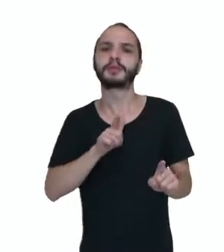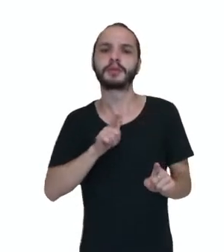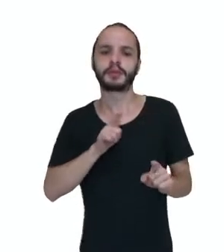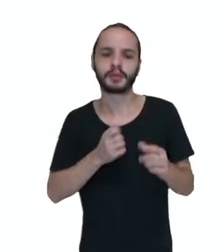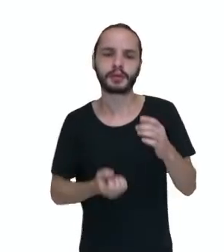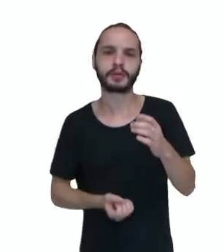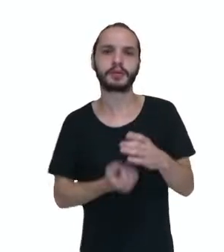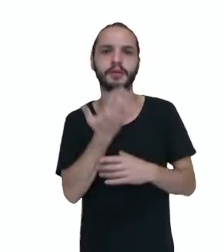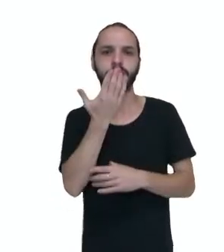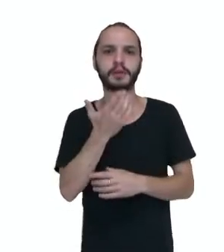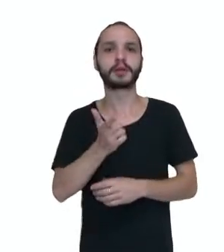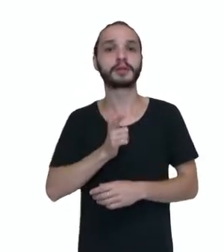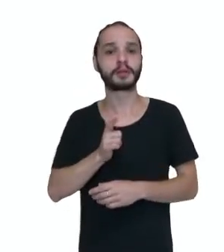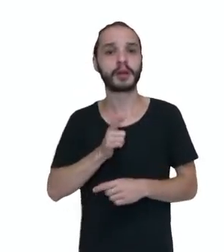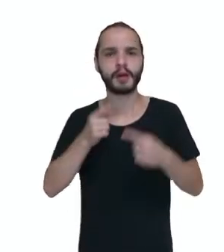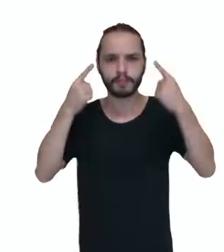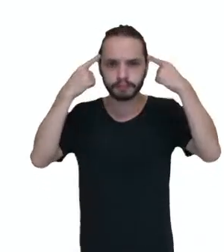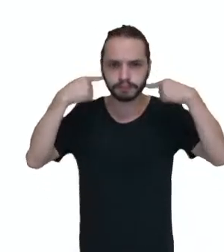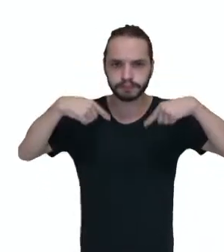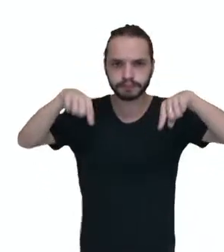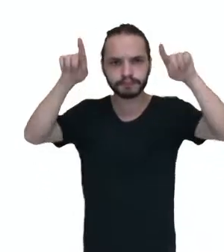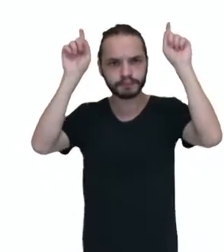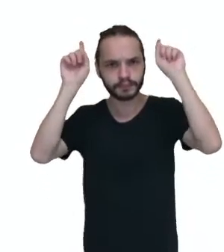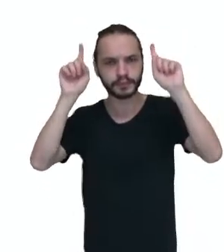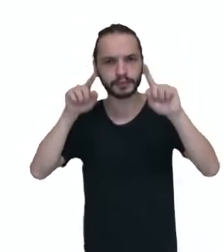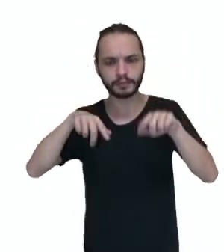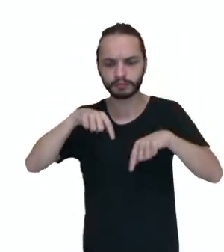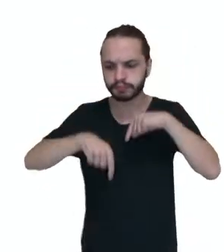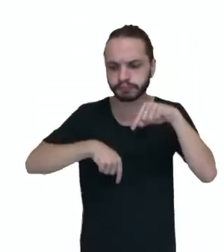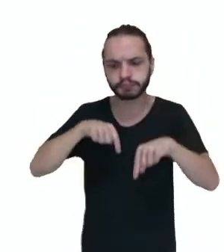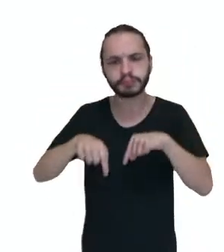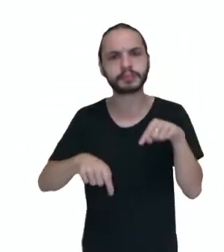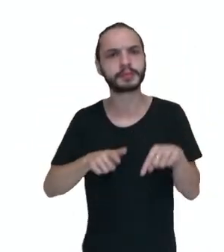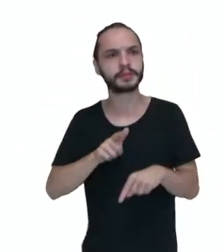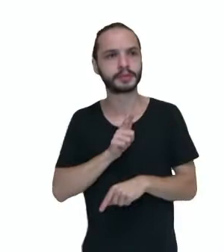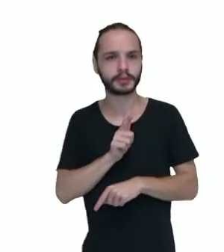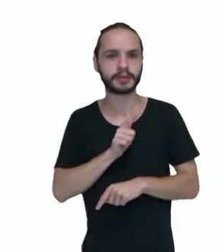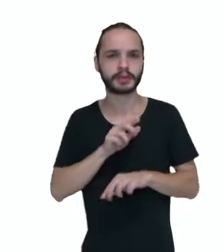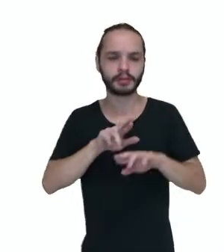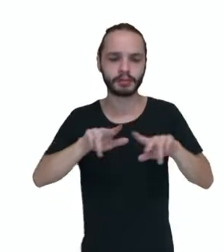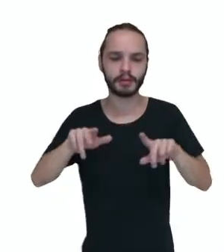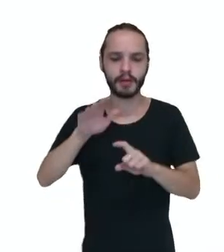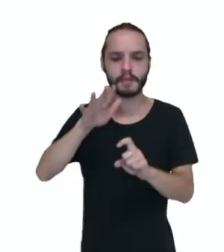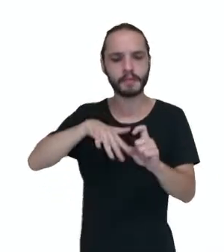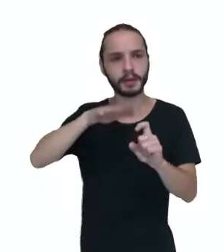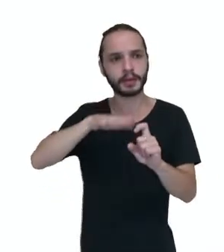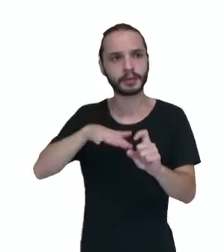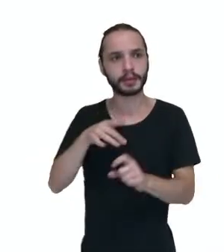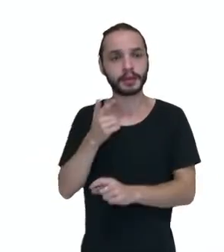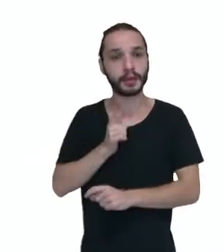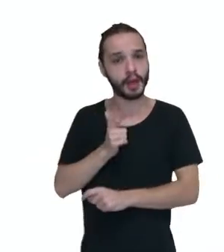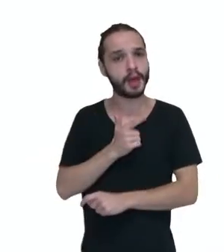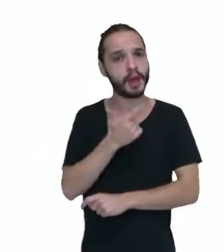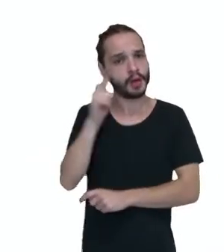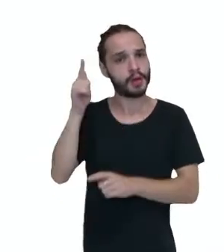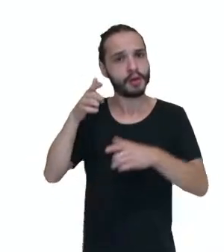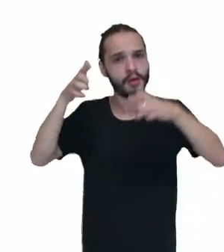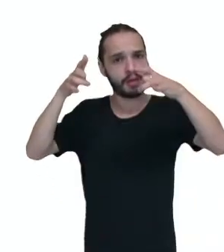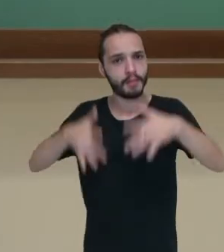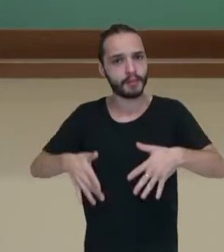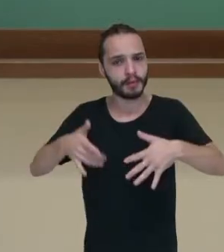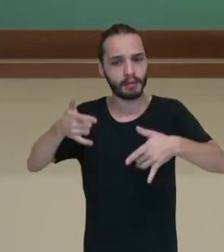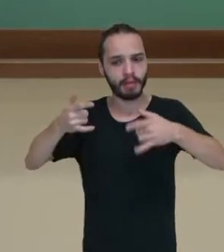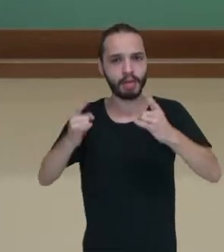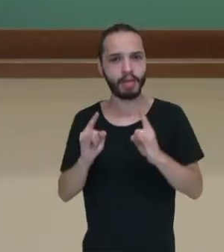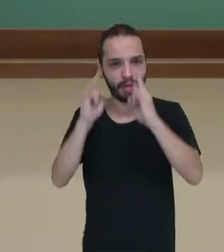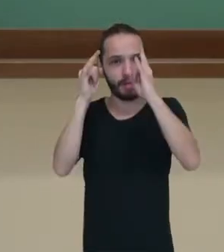monstro Minotauro e os labirintos. Então veja que é outra ruína que está lá e ainda está em pé, né, galera? Então é o seguinte, bom,